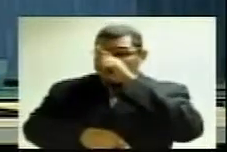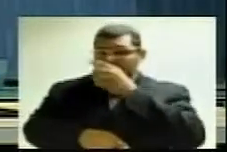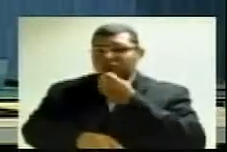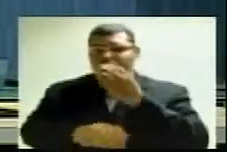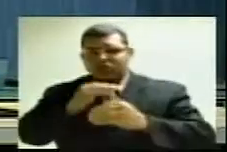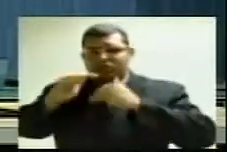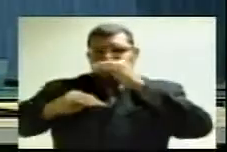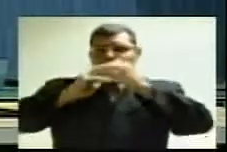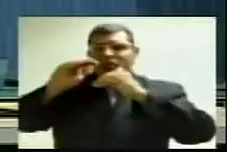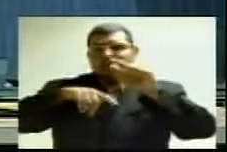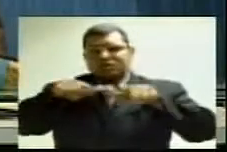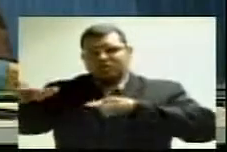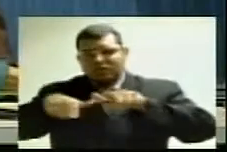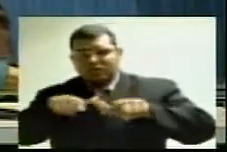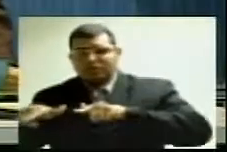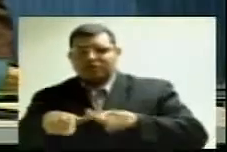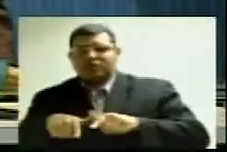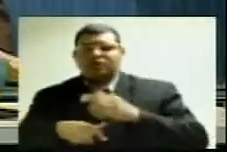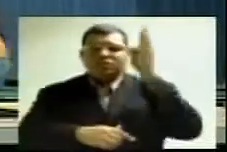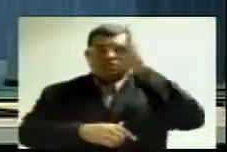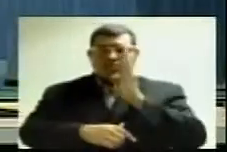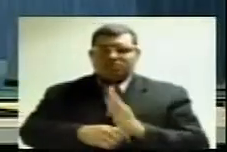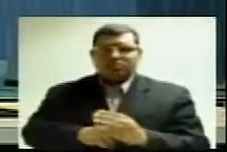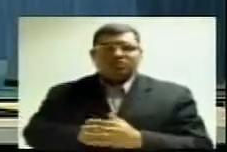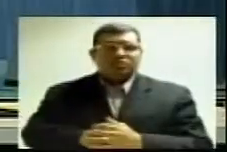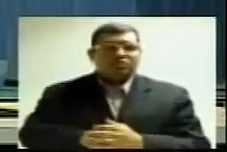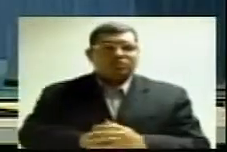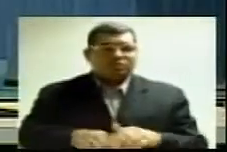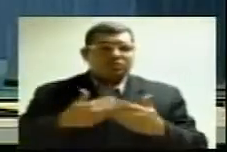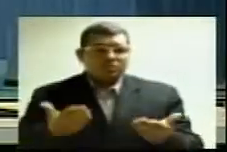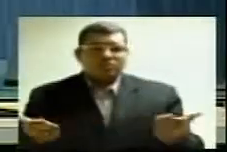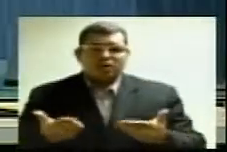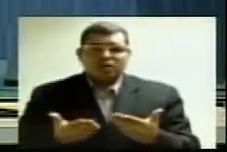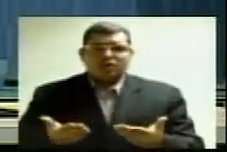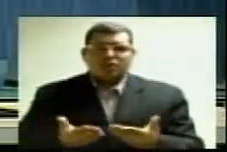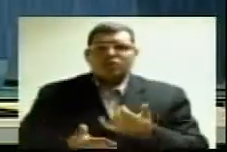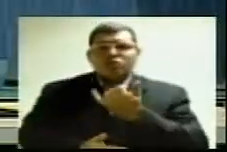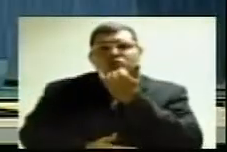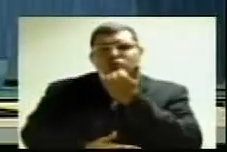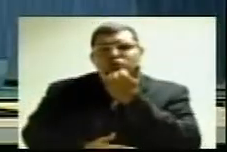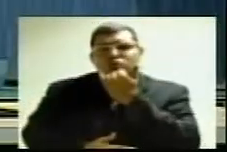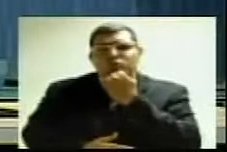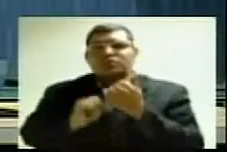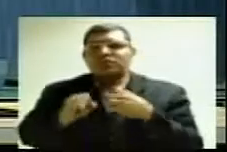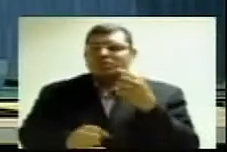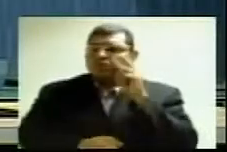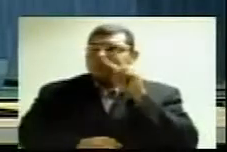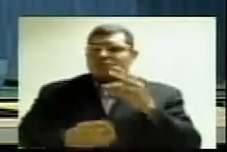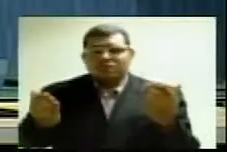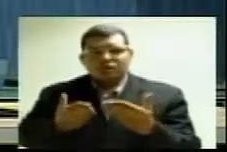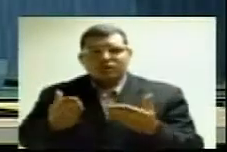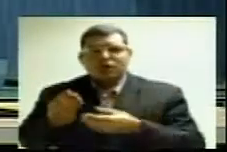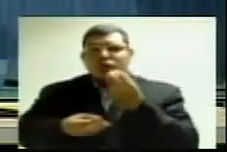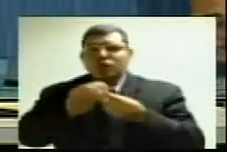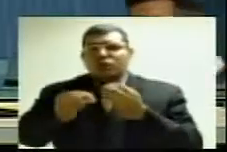bom andamento da economia do nosso país. E, infelizmente, se nós